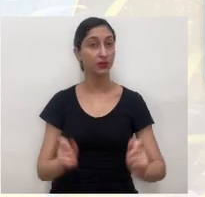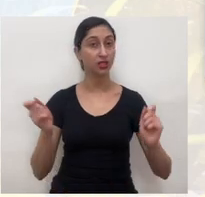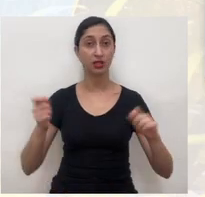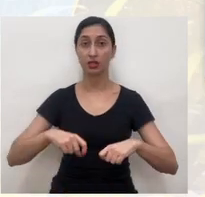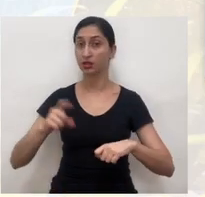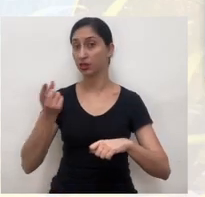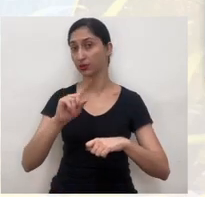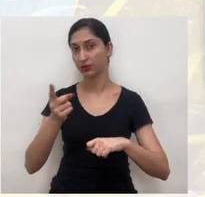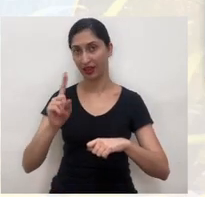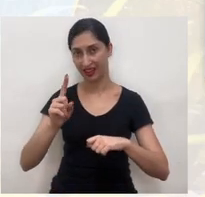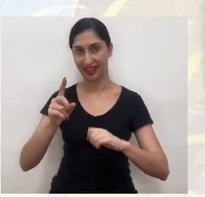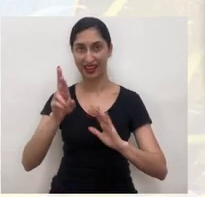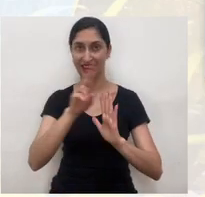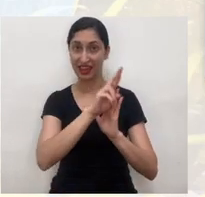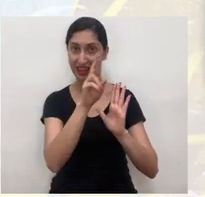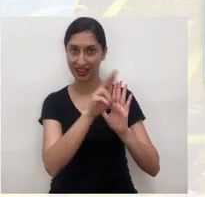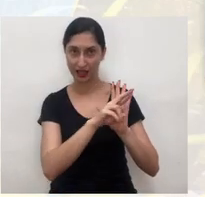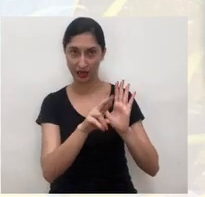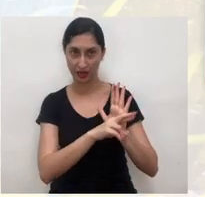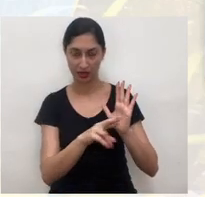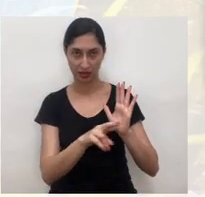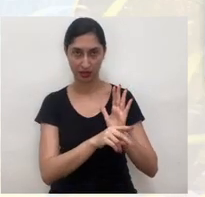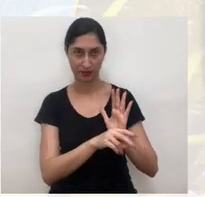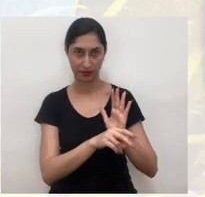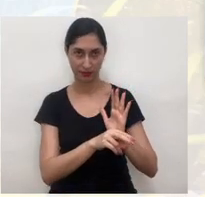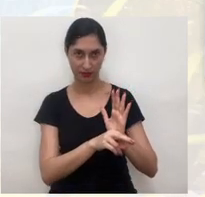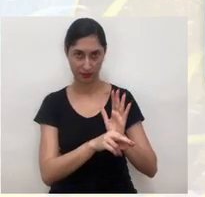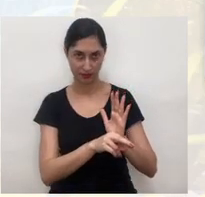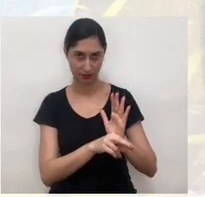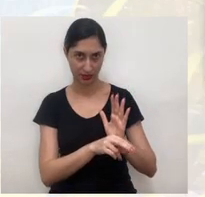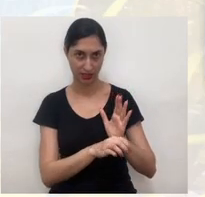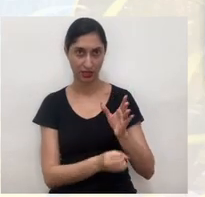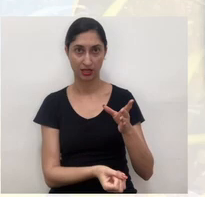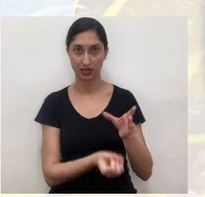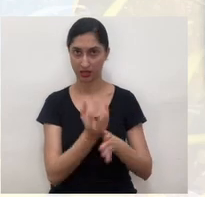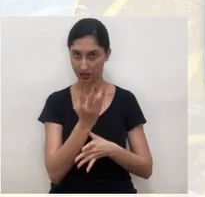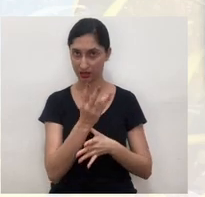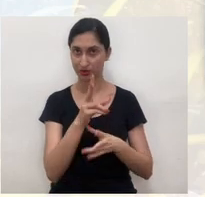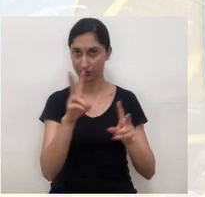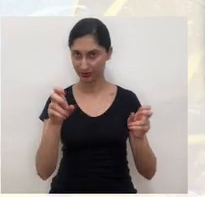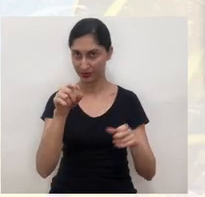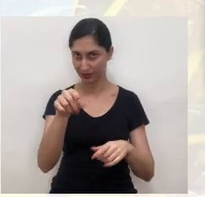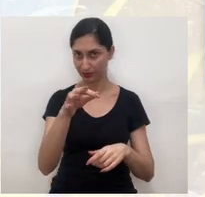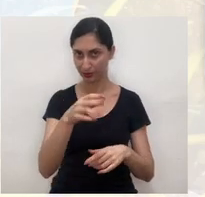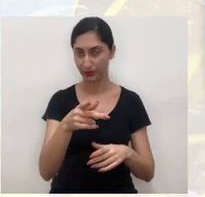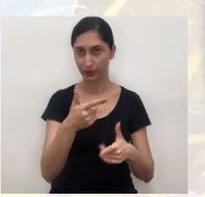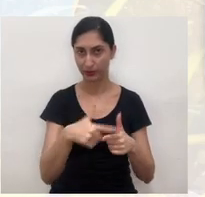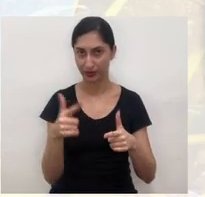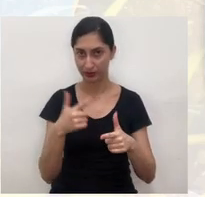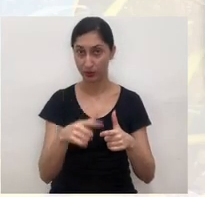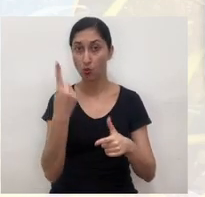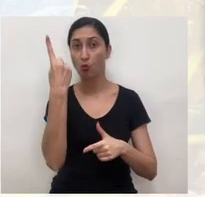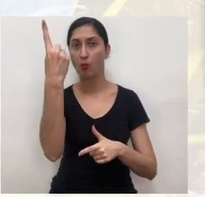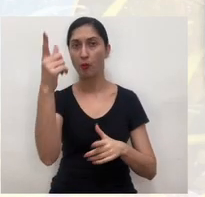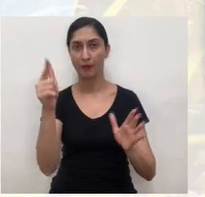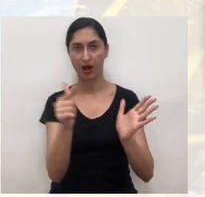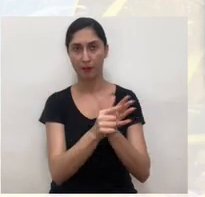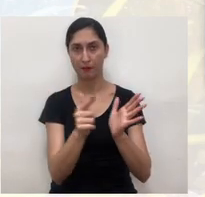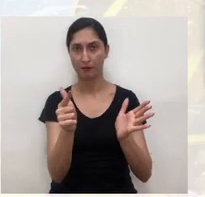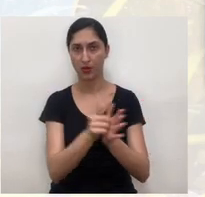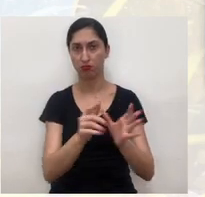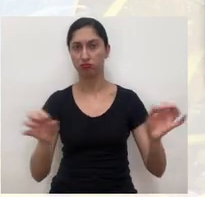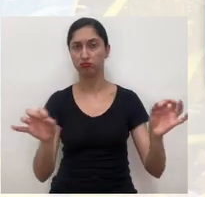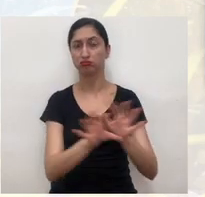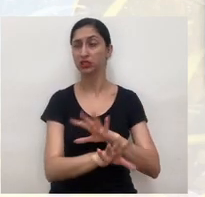uma regulamentação desse problema num papel e deixar tudo pronto para, quando acontecer em